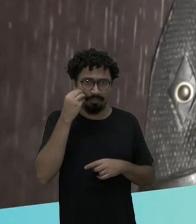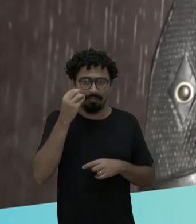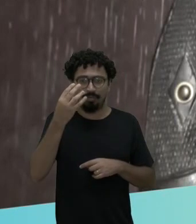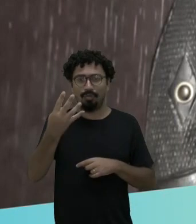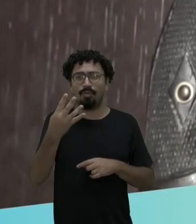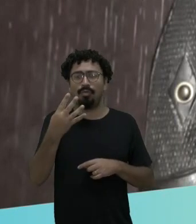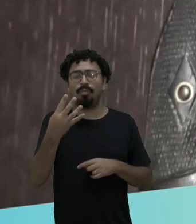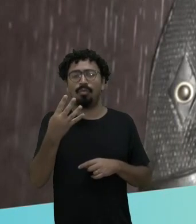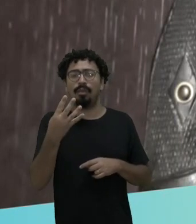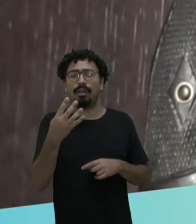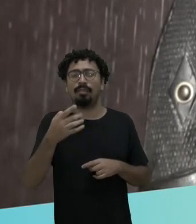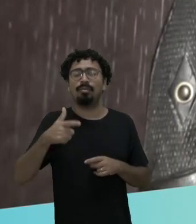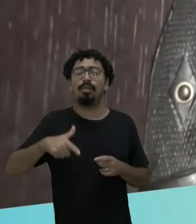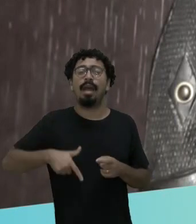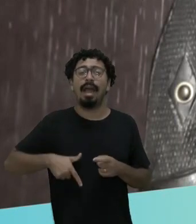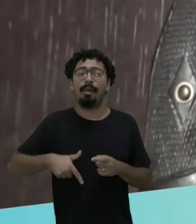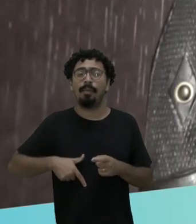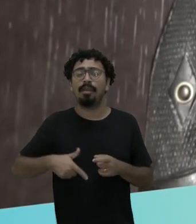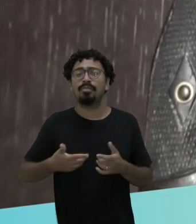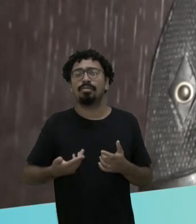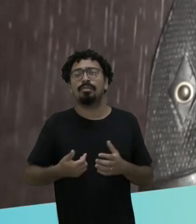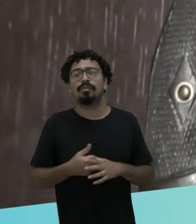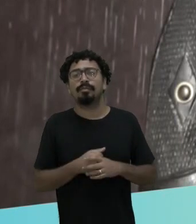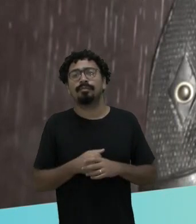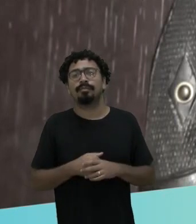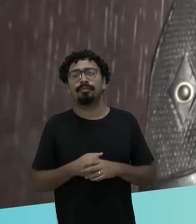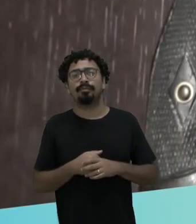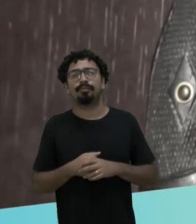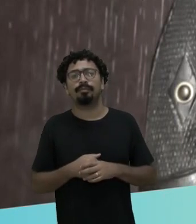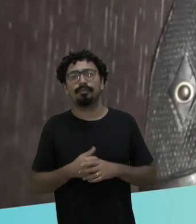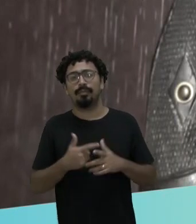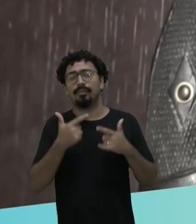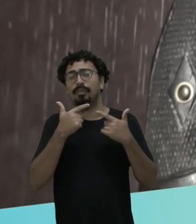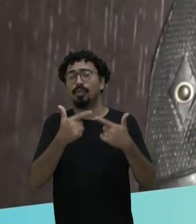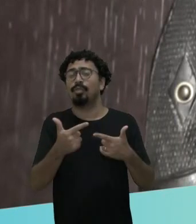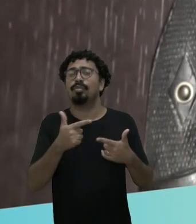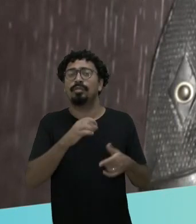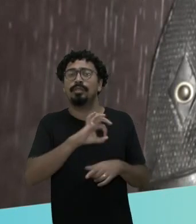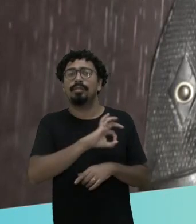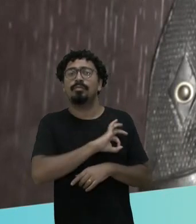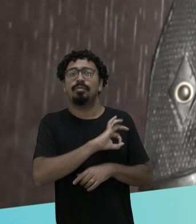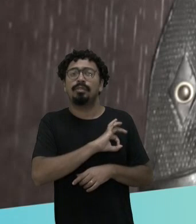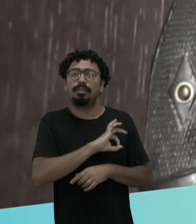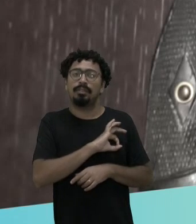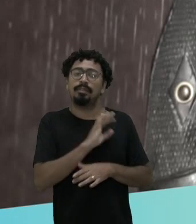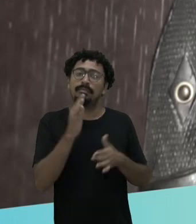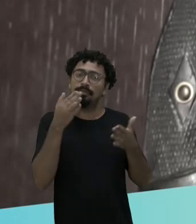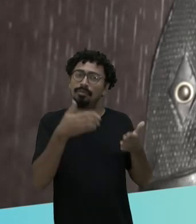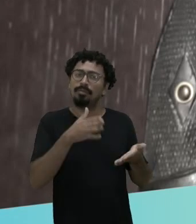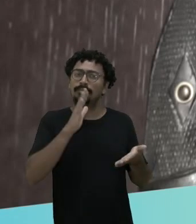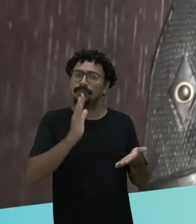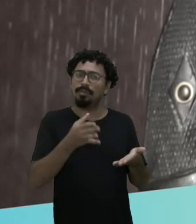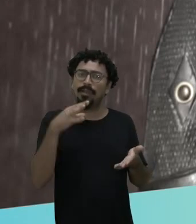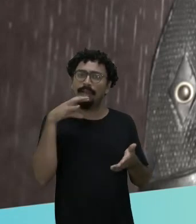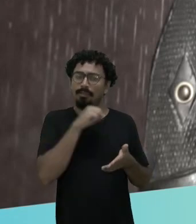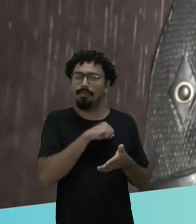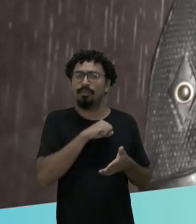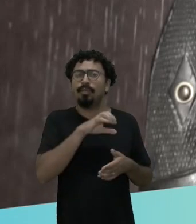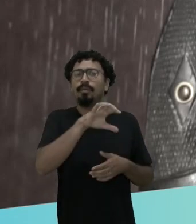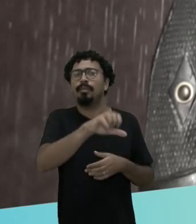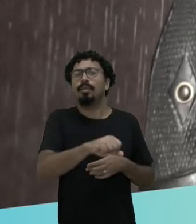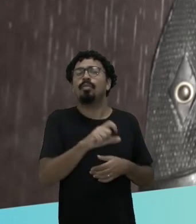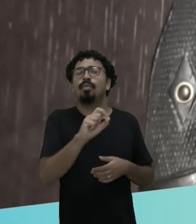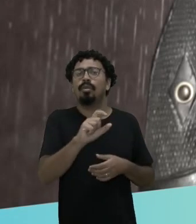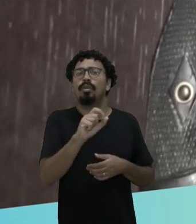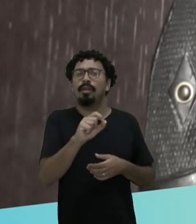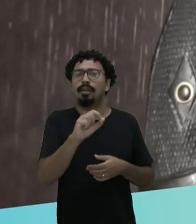quatro portes de arma. E olha, a sorte que a polícia está chegando junto. E quem pegou foi a Câmara